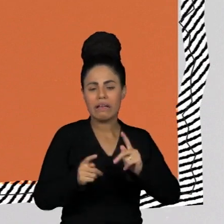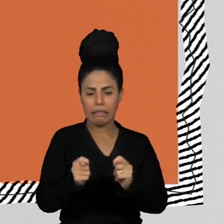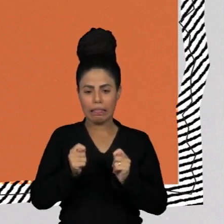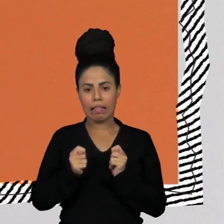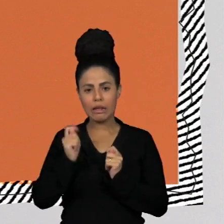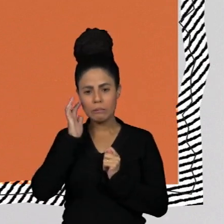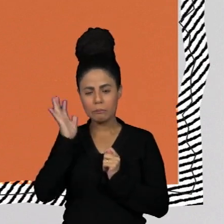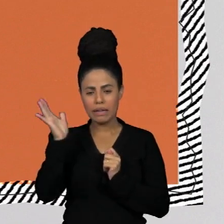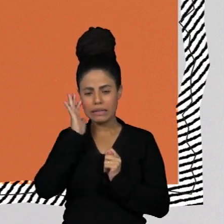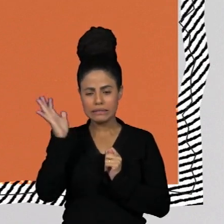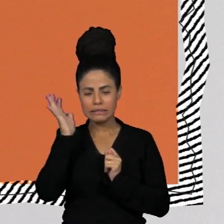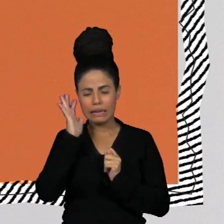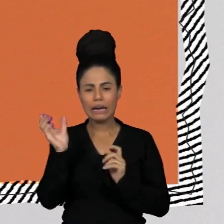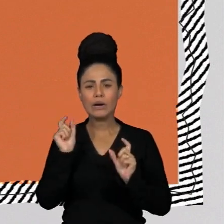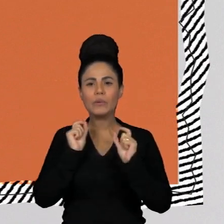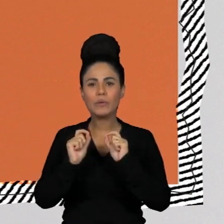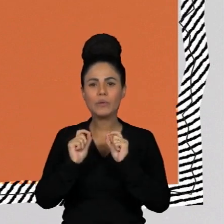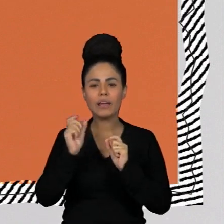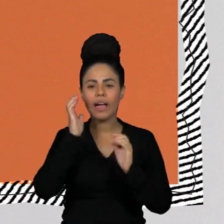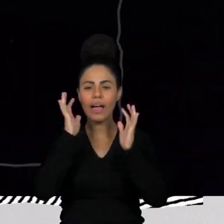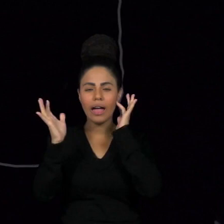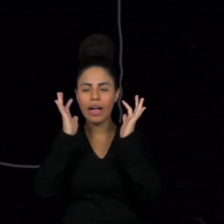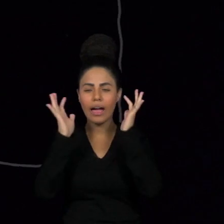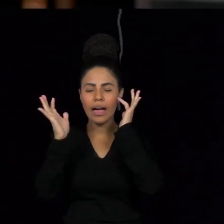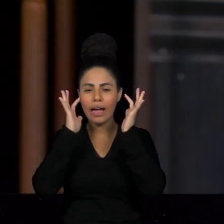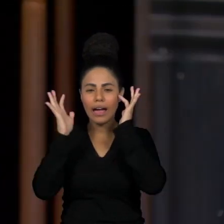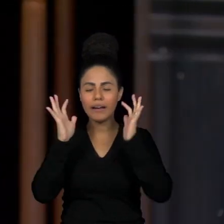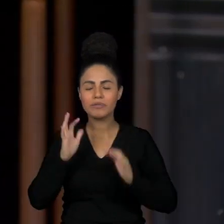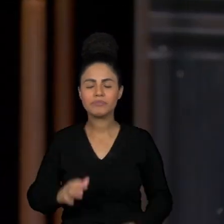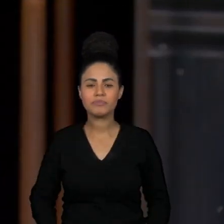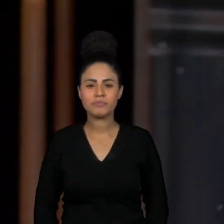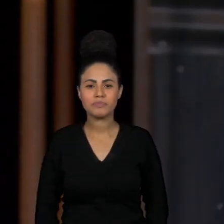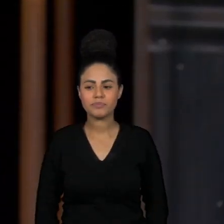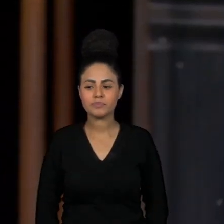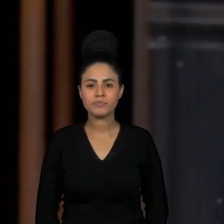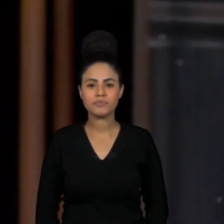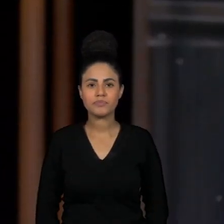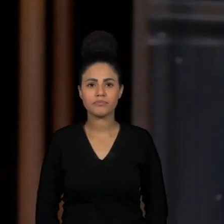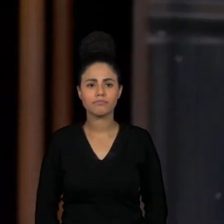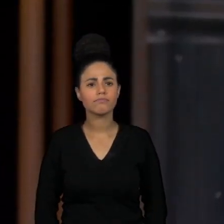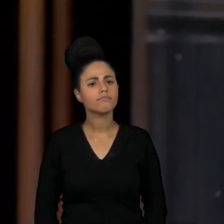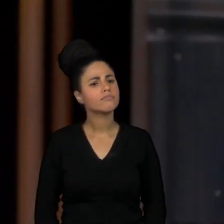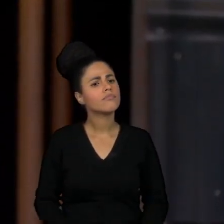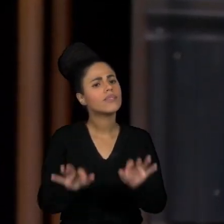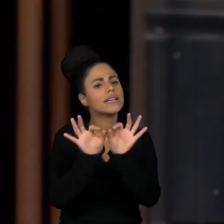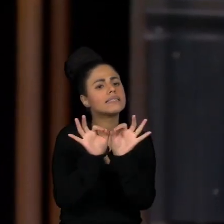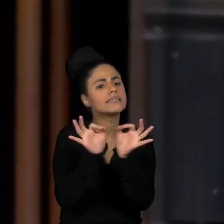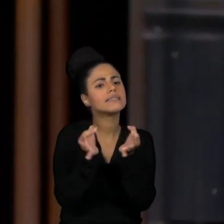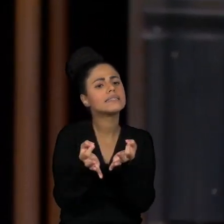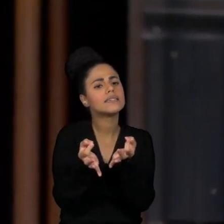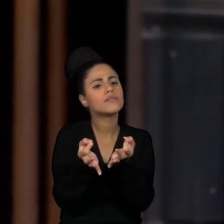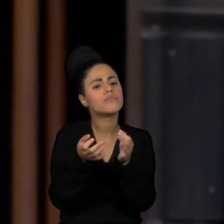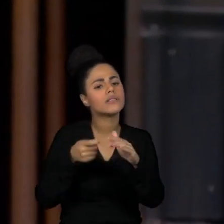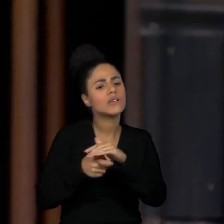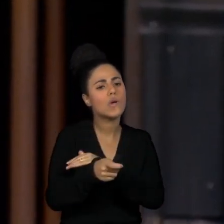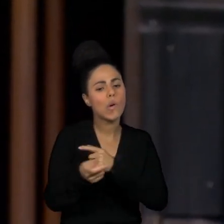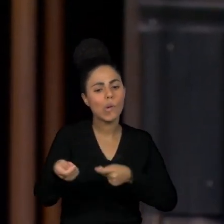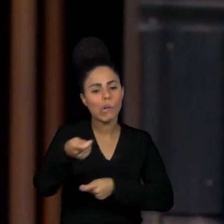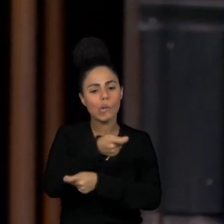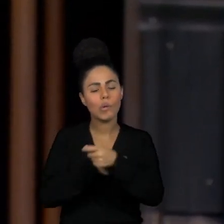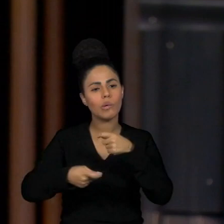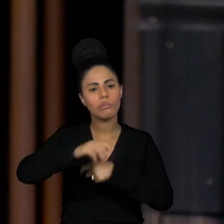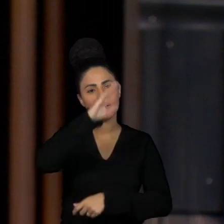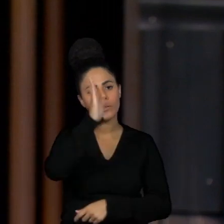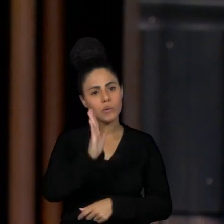faz igual aquele filme dos pinguins. Manda gastar. Você tem alguma sugestão simples, assim, para essa economia fragilizada do Brasil